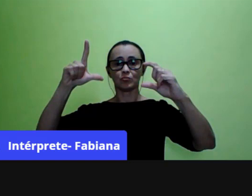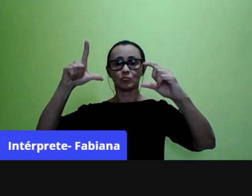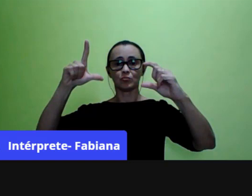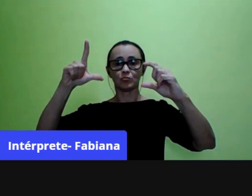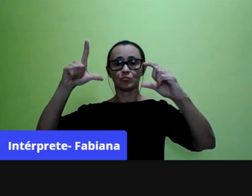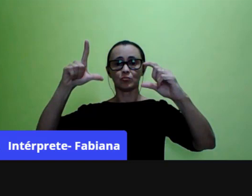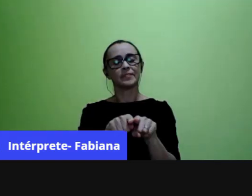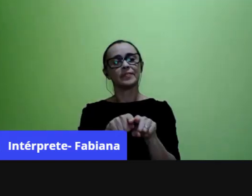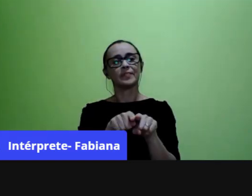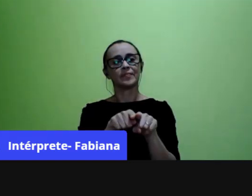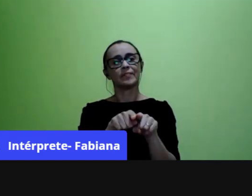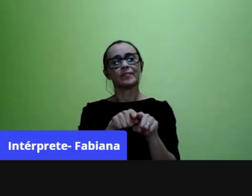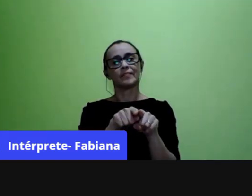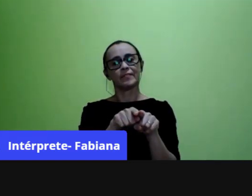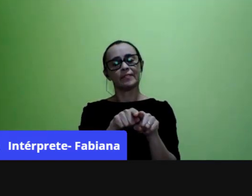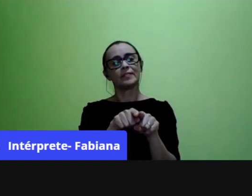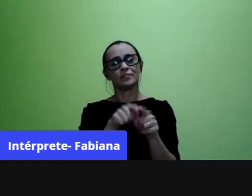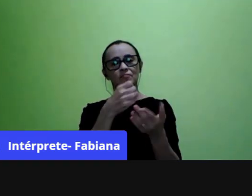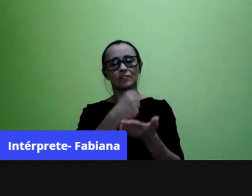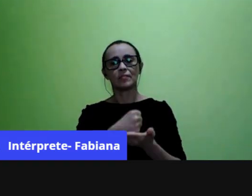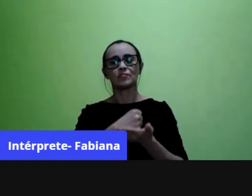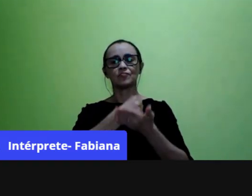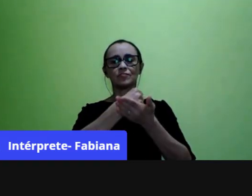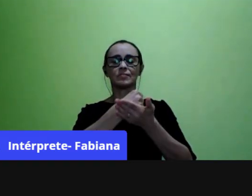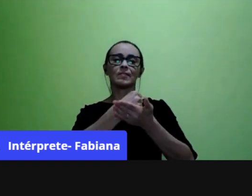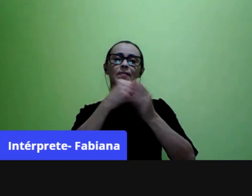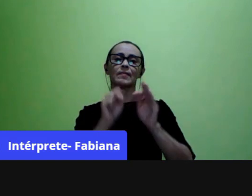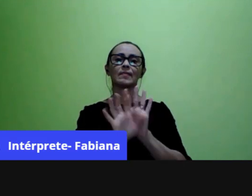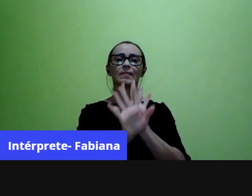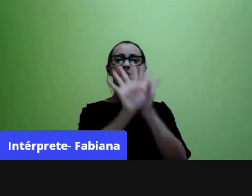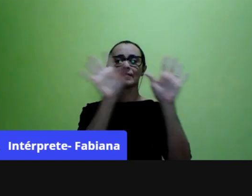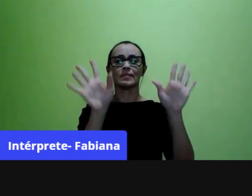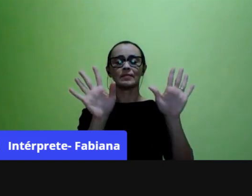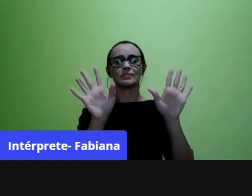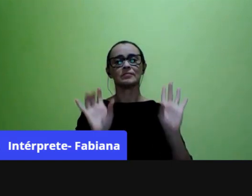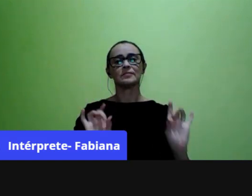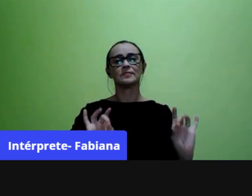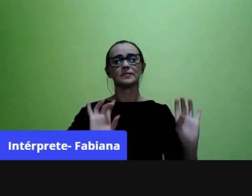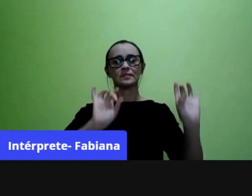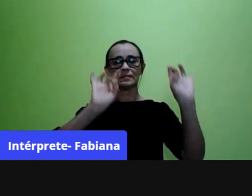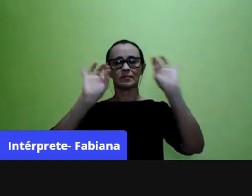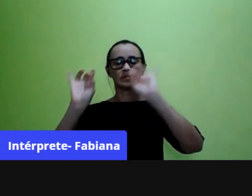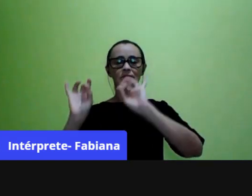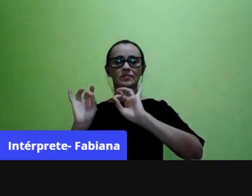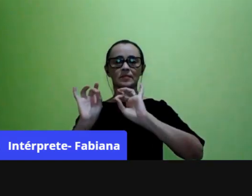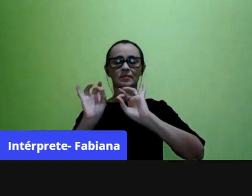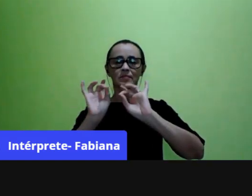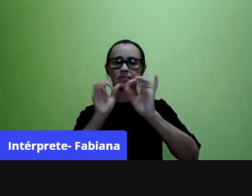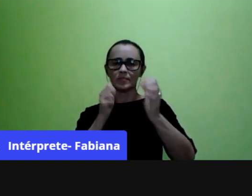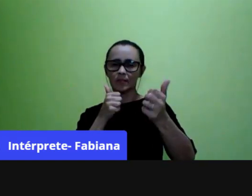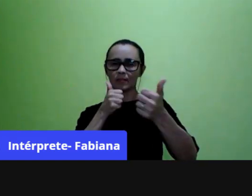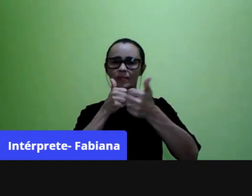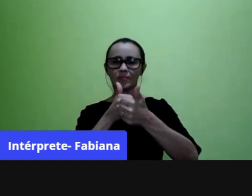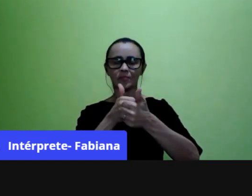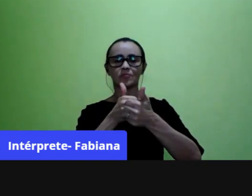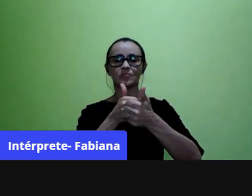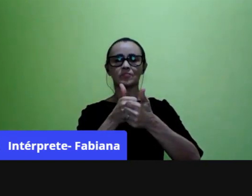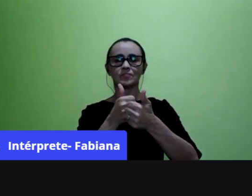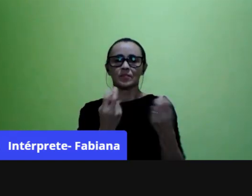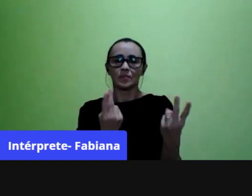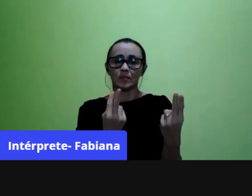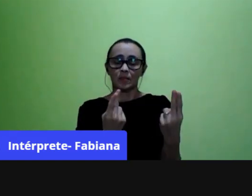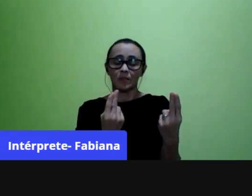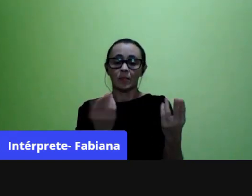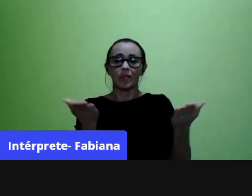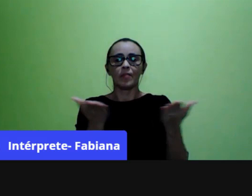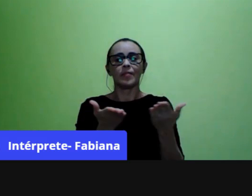dá uma boa iluminação. Principalmente quando você quer fazer alguma coisa próxima, como a gente está aqui, por exemplo. Eu estou